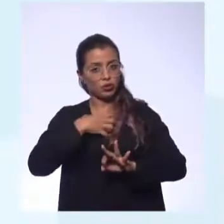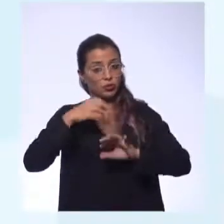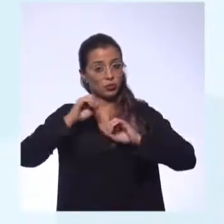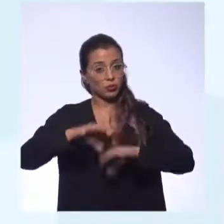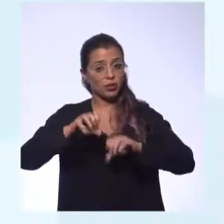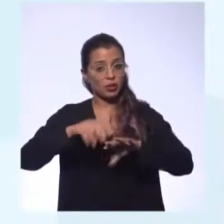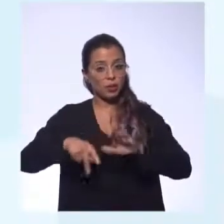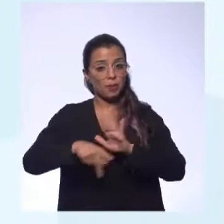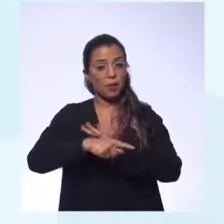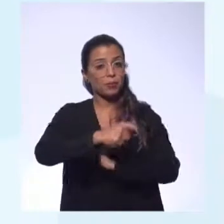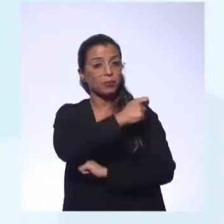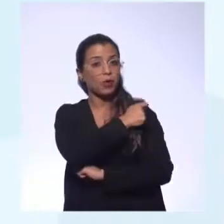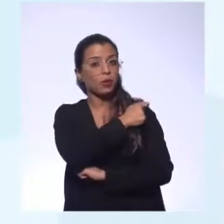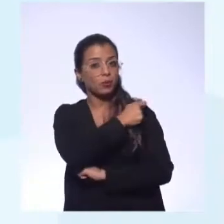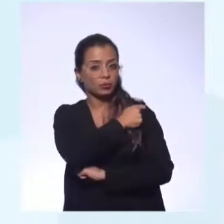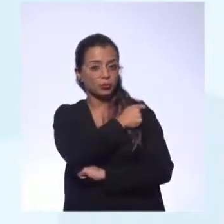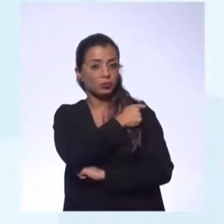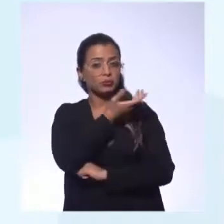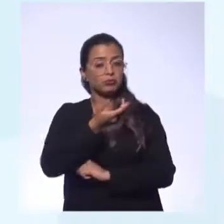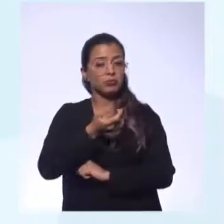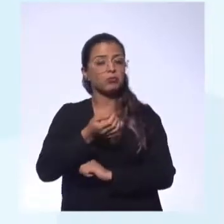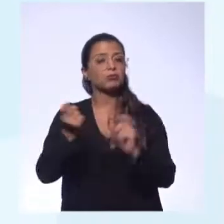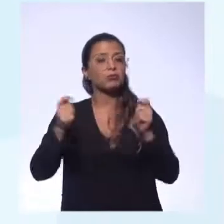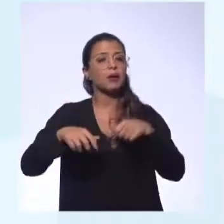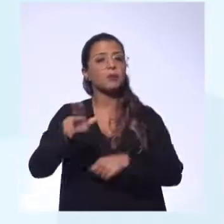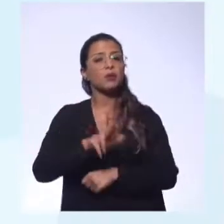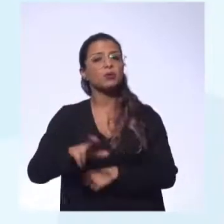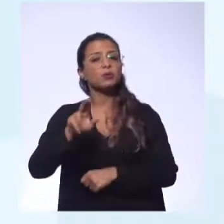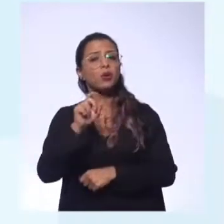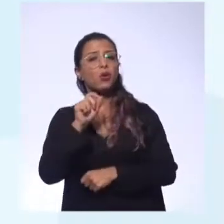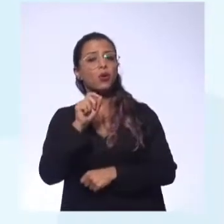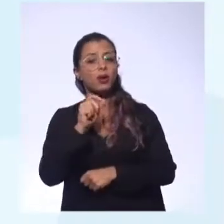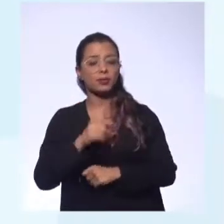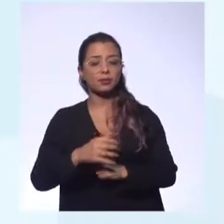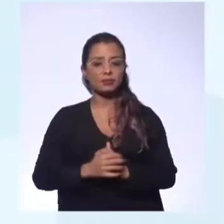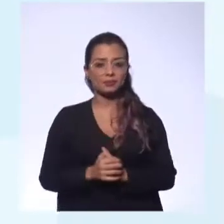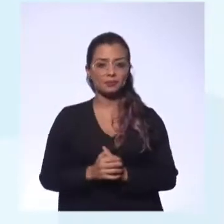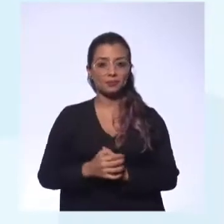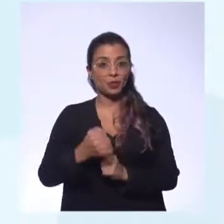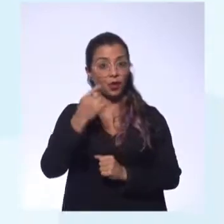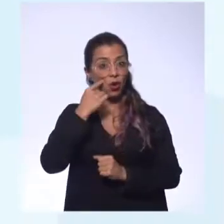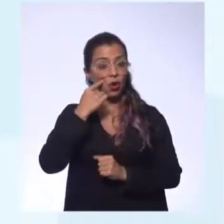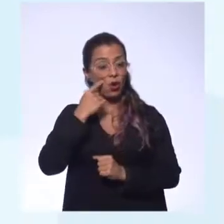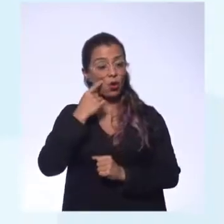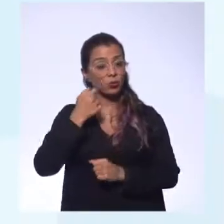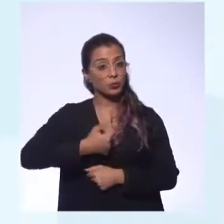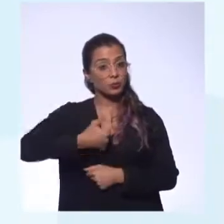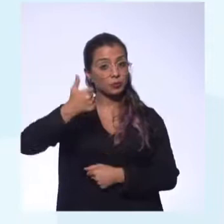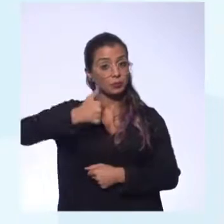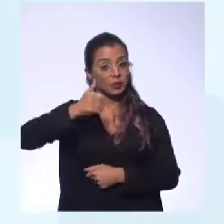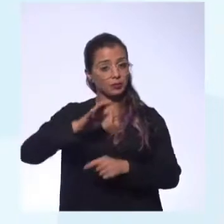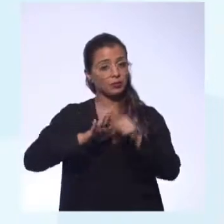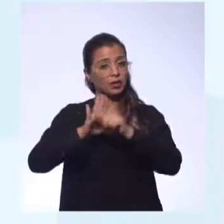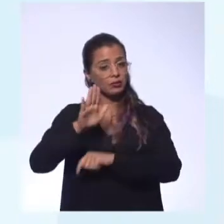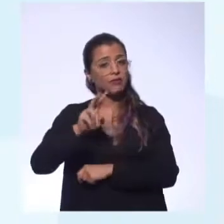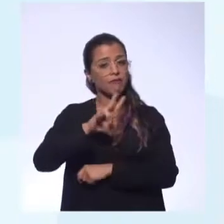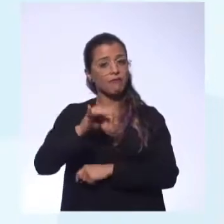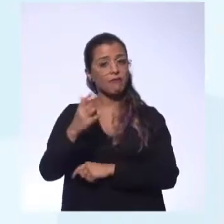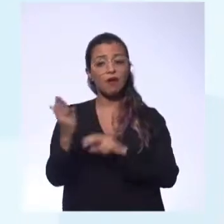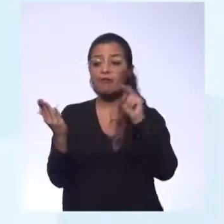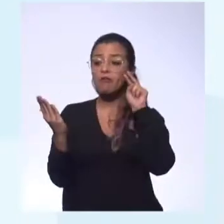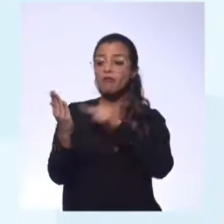do estudante. Então, quais as ferramentas? Lá no primeiro, aí eu dando a dica, lá no primeiro texto, né, você vai encontrar